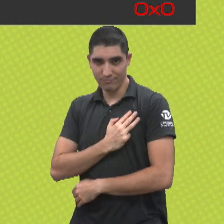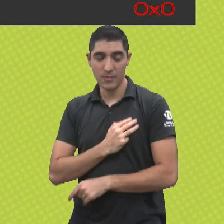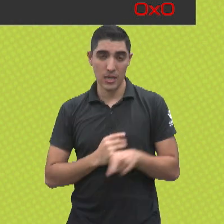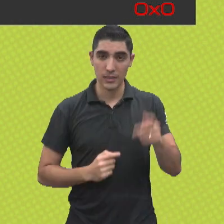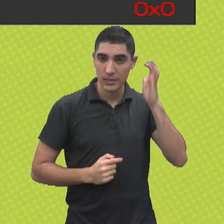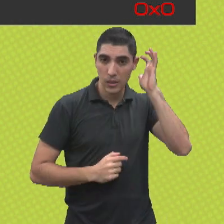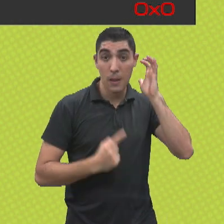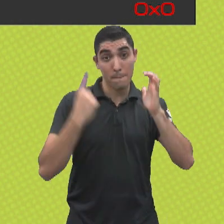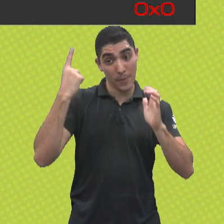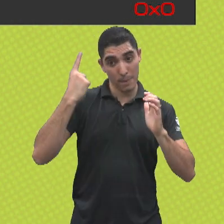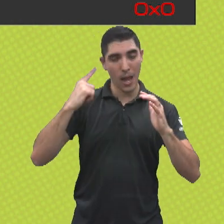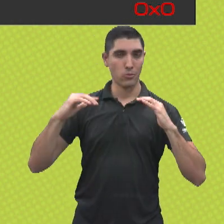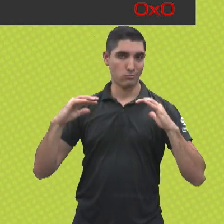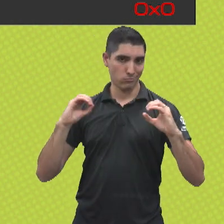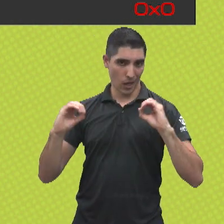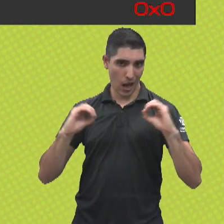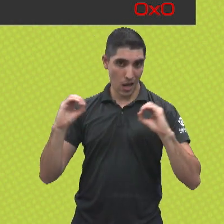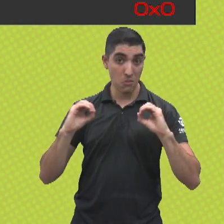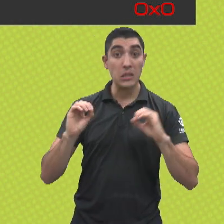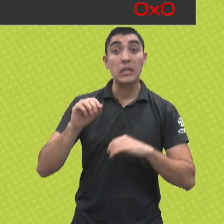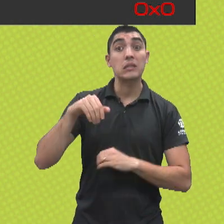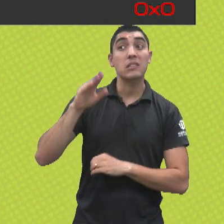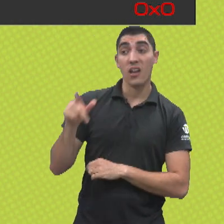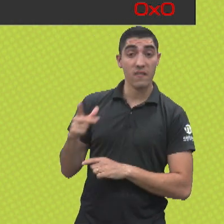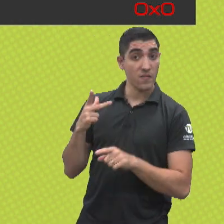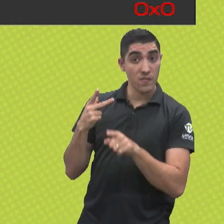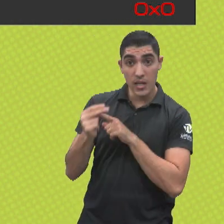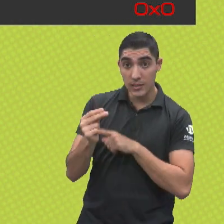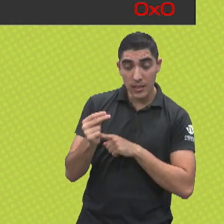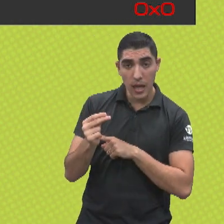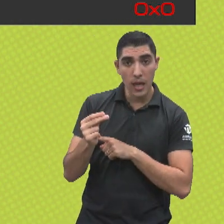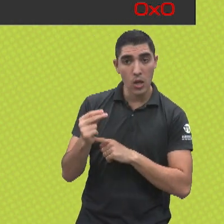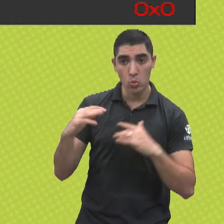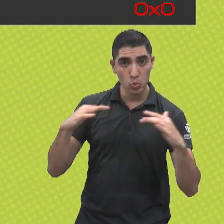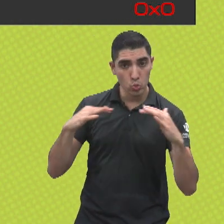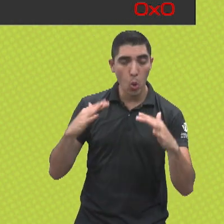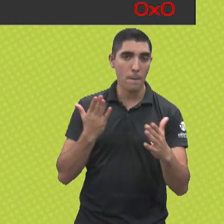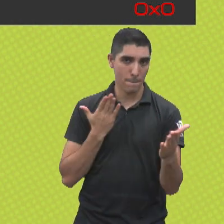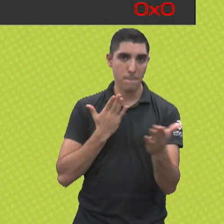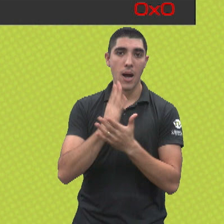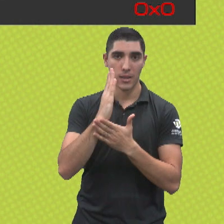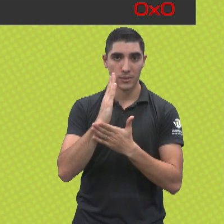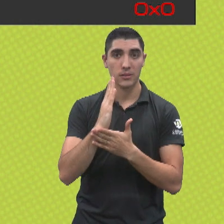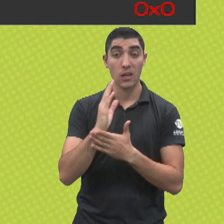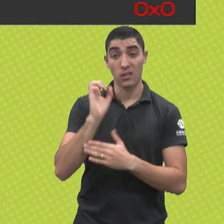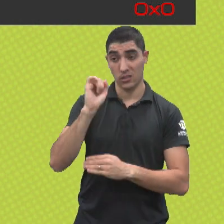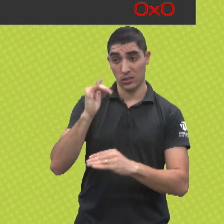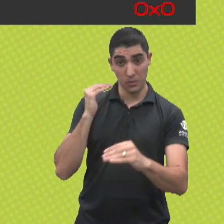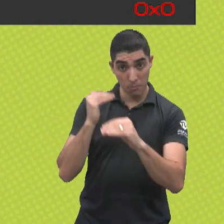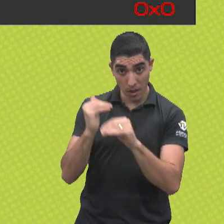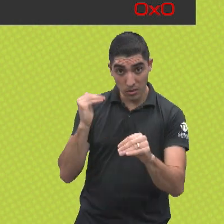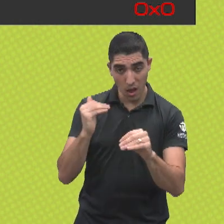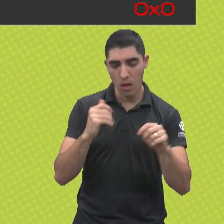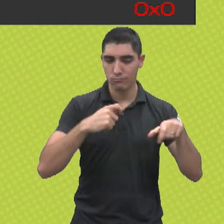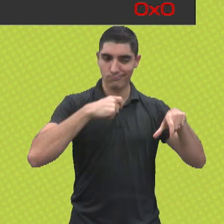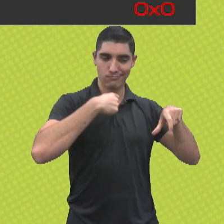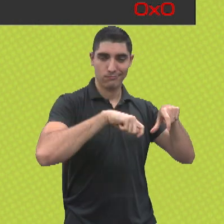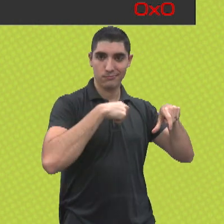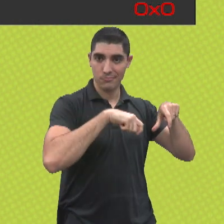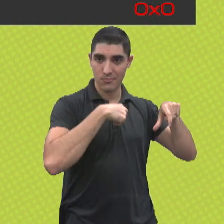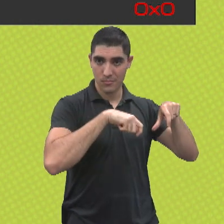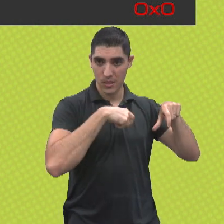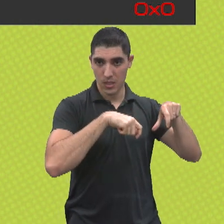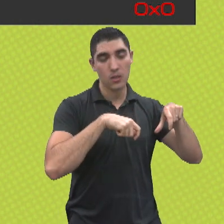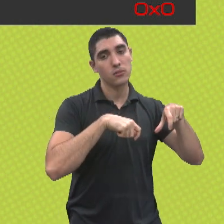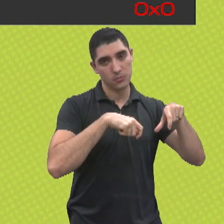então aqui quem vencer por um placar mínimo se classifica. Empate por qualquer resultado, 1-1, 2-2, 1000-1000, o jogo vai